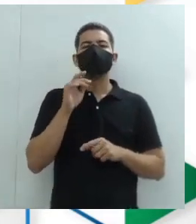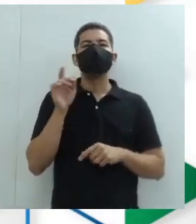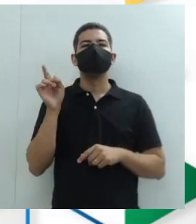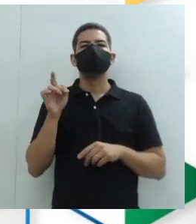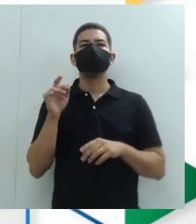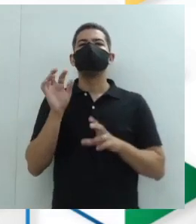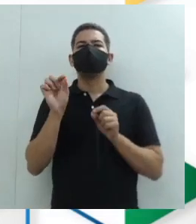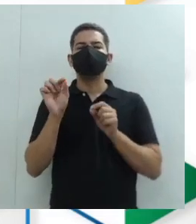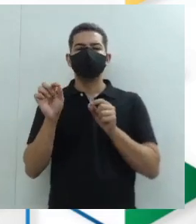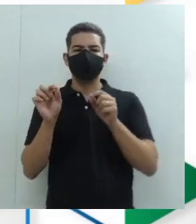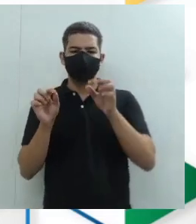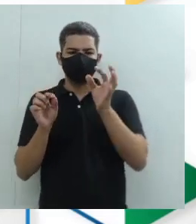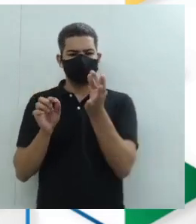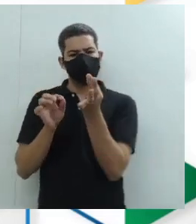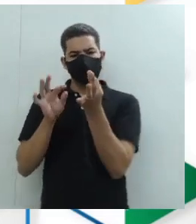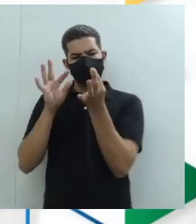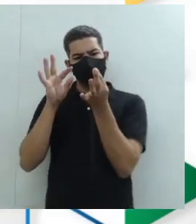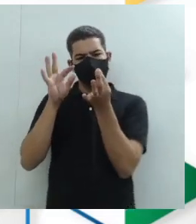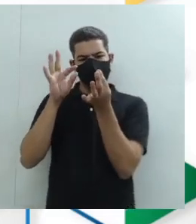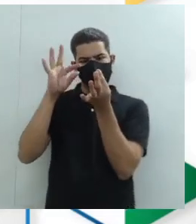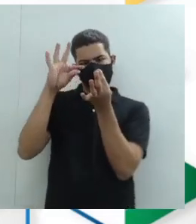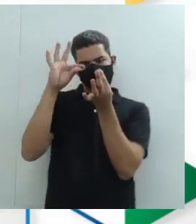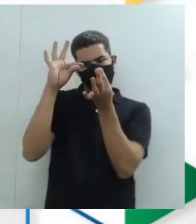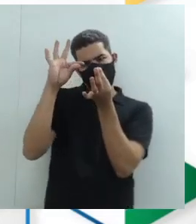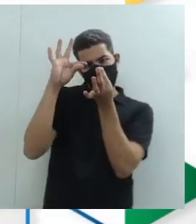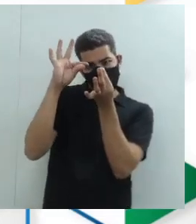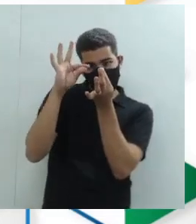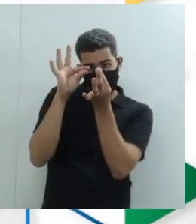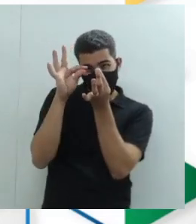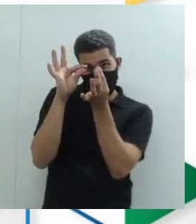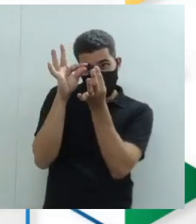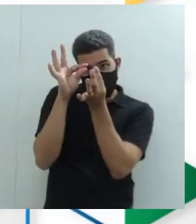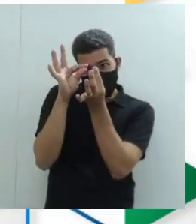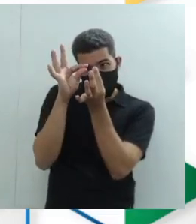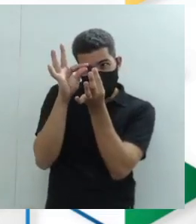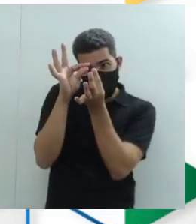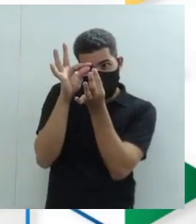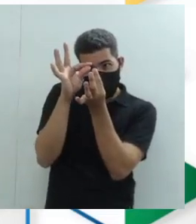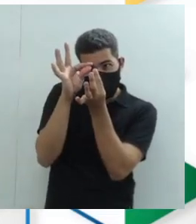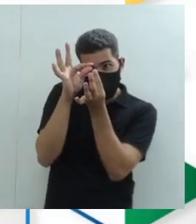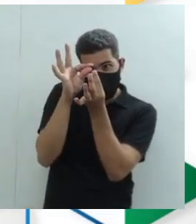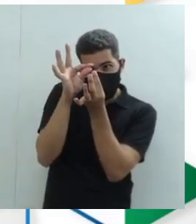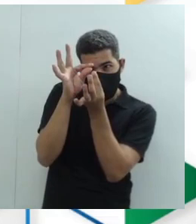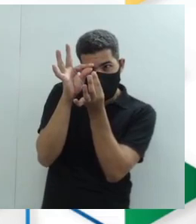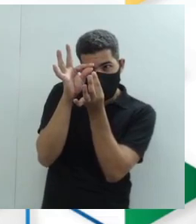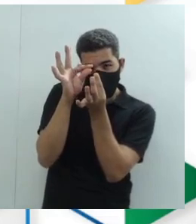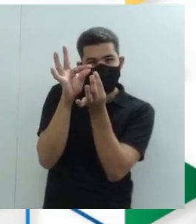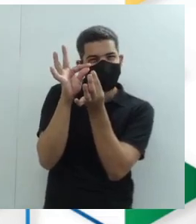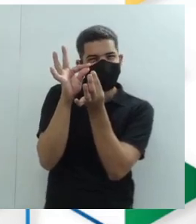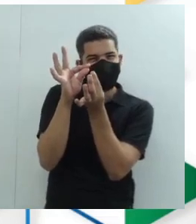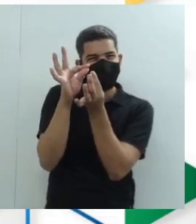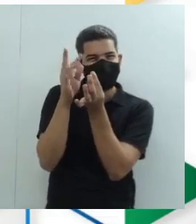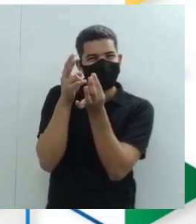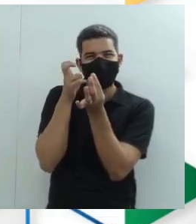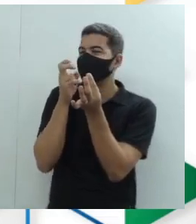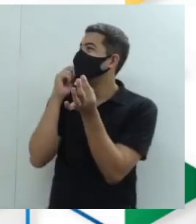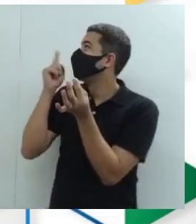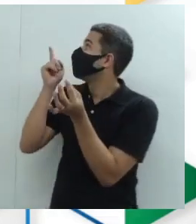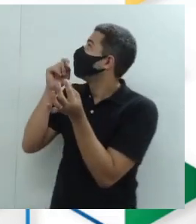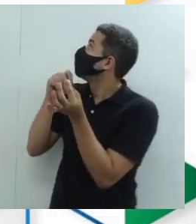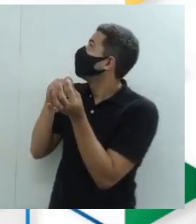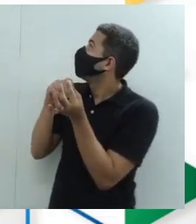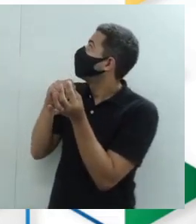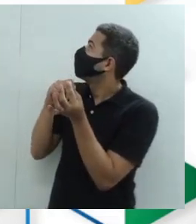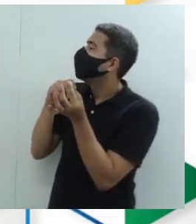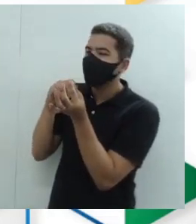Fazendo o quê? Colocando uma linha, passando uma linha pelo buraco da agulha. Perceba aí.